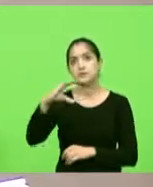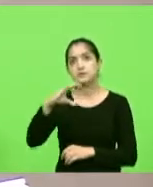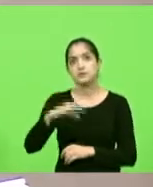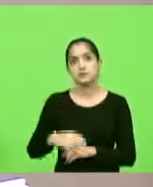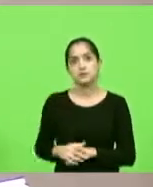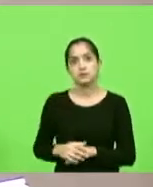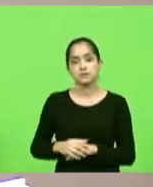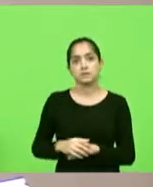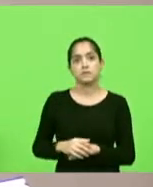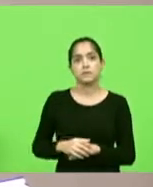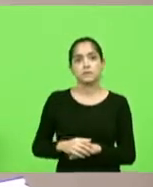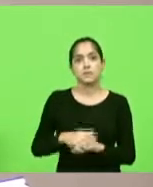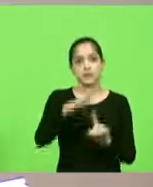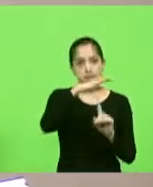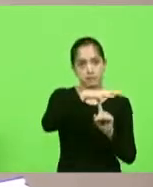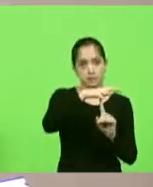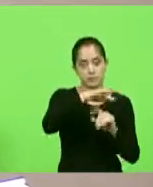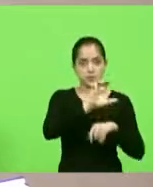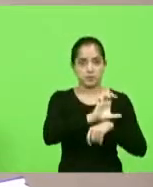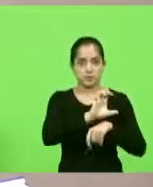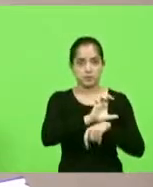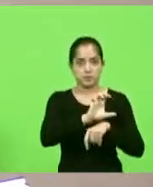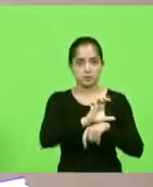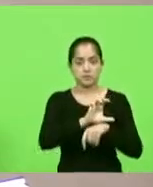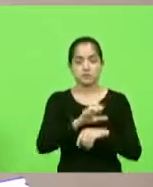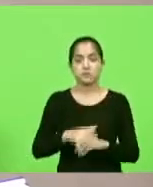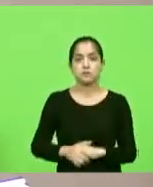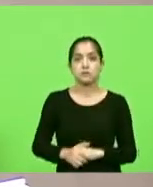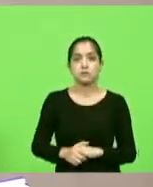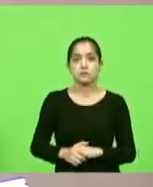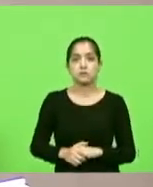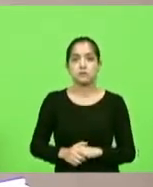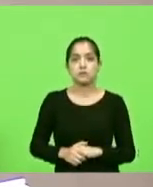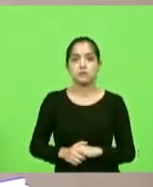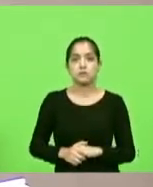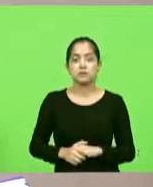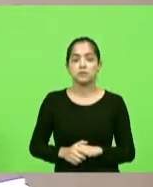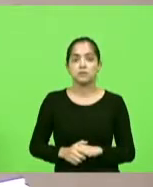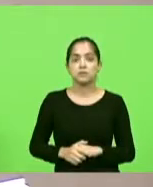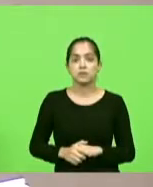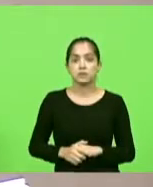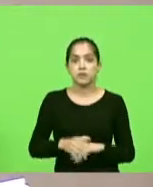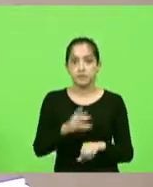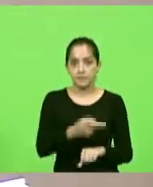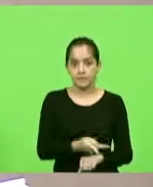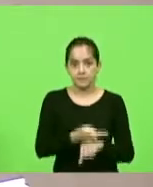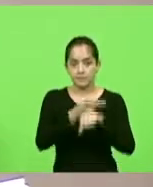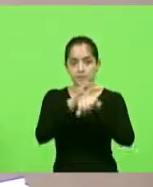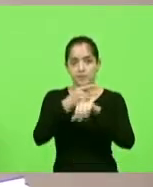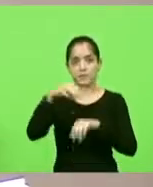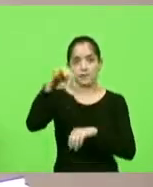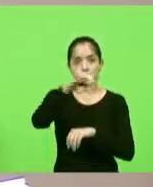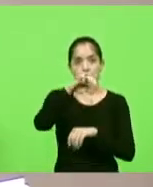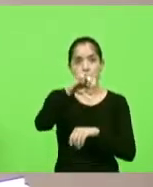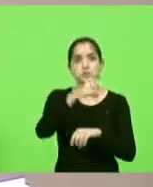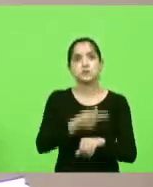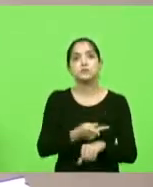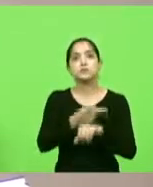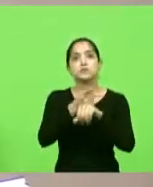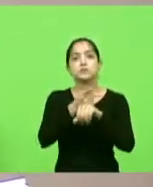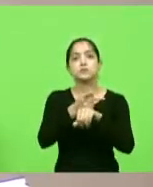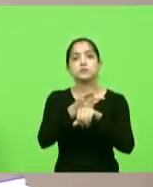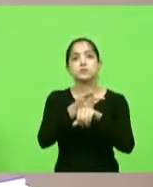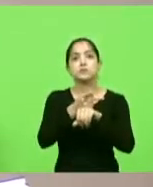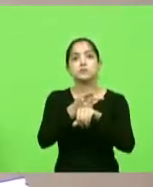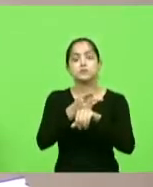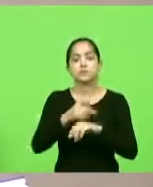Santa Catarina e Paraná e Alog, por terem sido premiadas na 9ª edição do prêmio Green Place